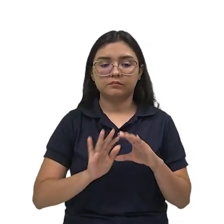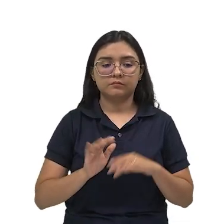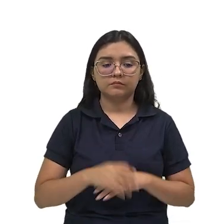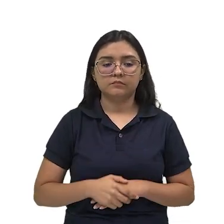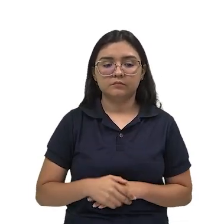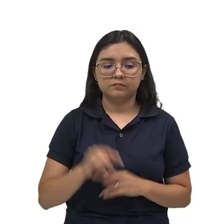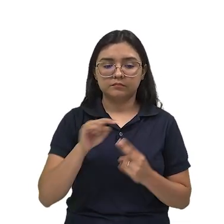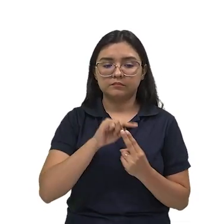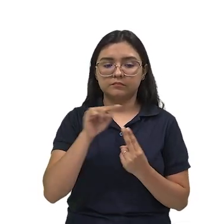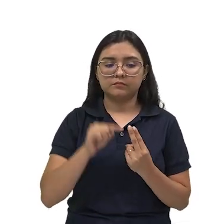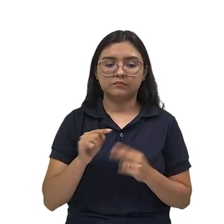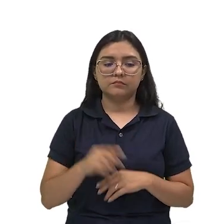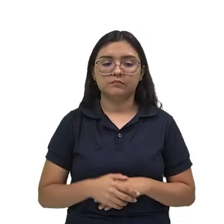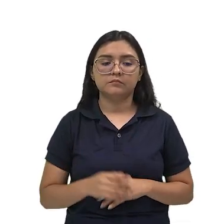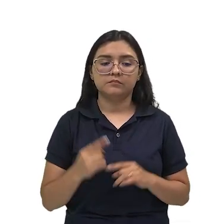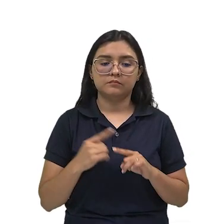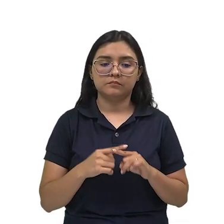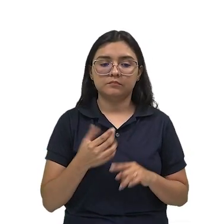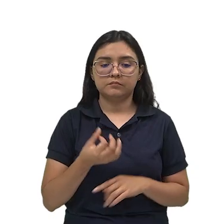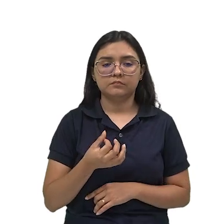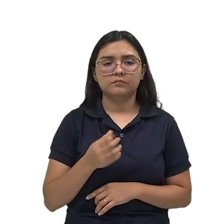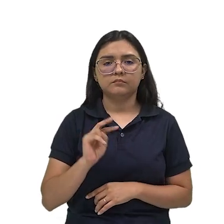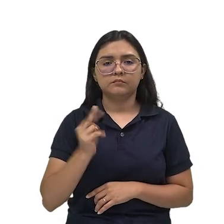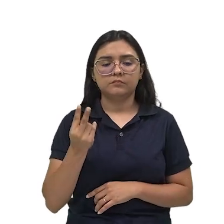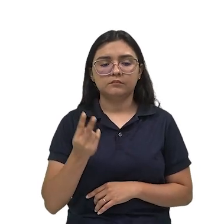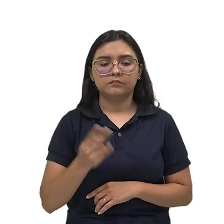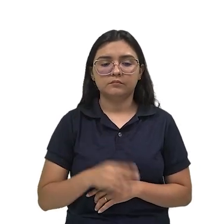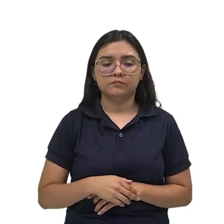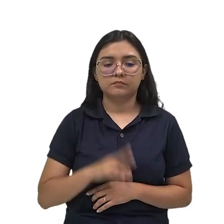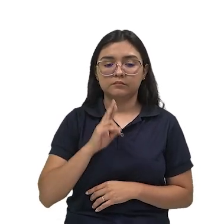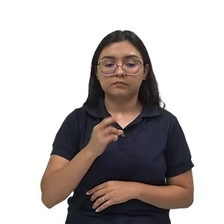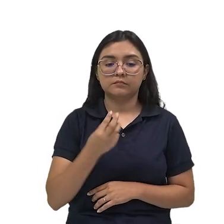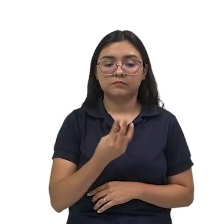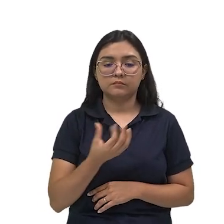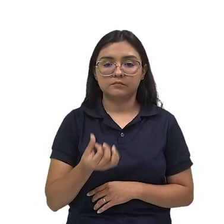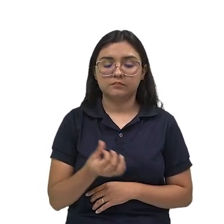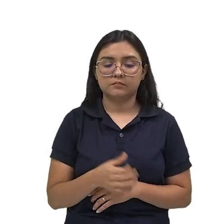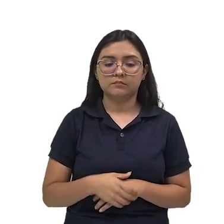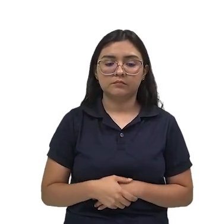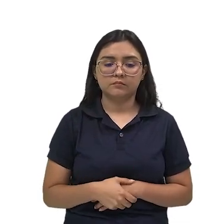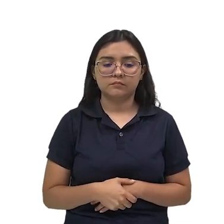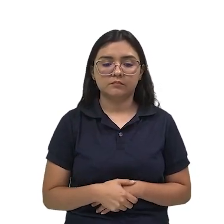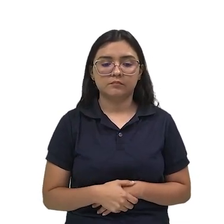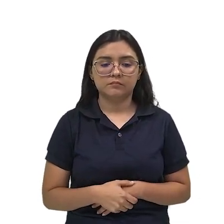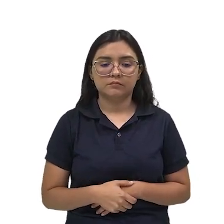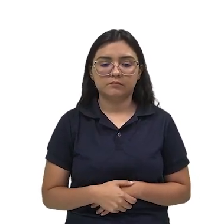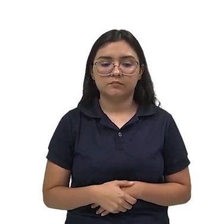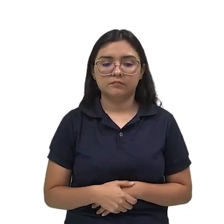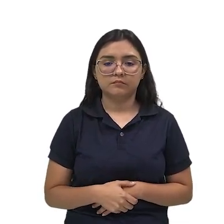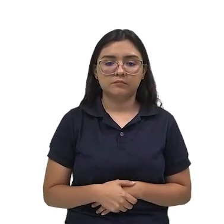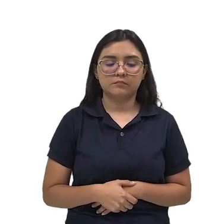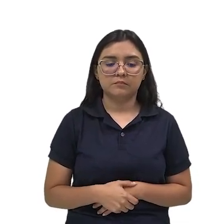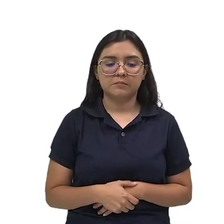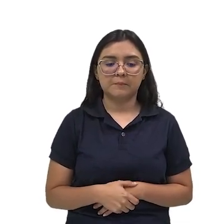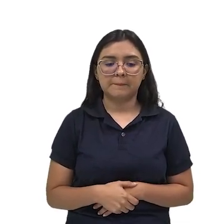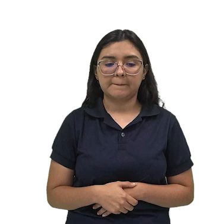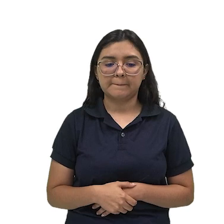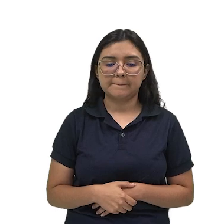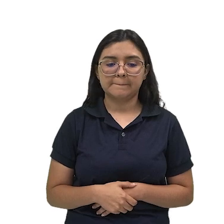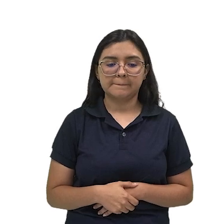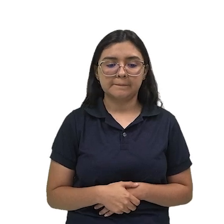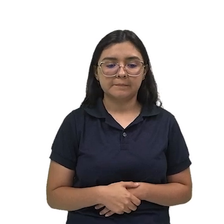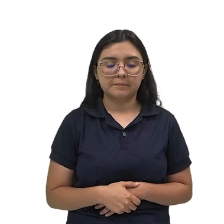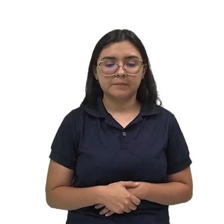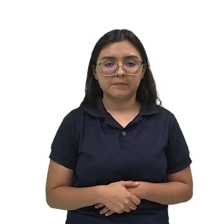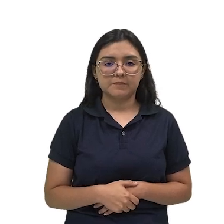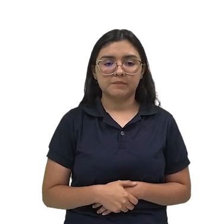ó, π vezes 6 ao quadrado, 36. Você nunca deixa,